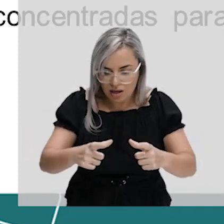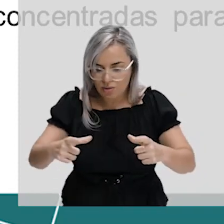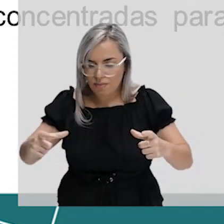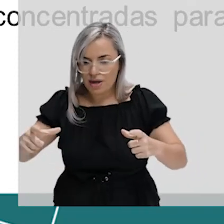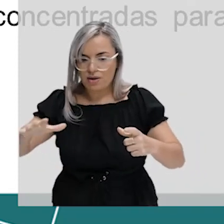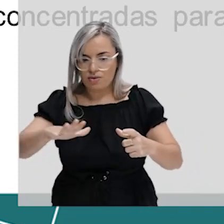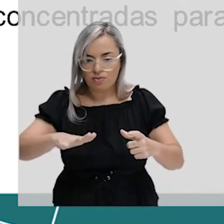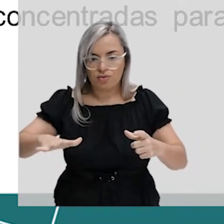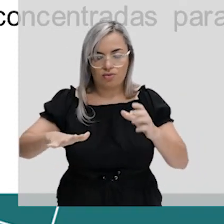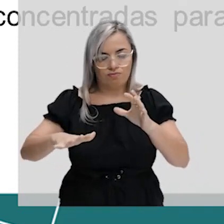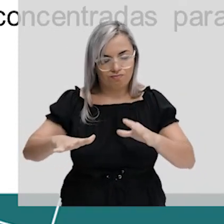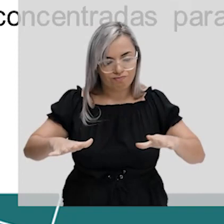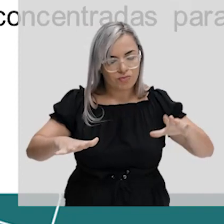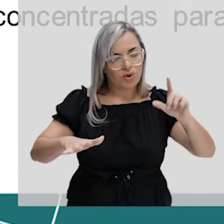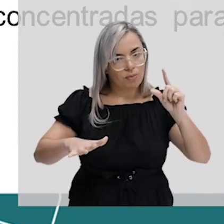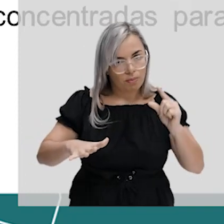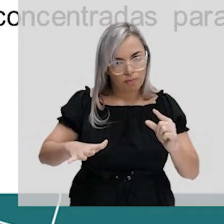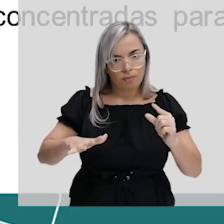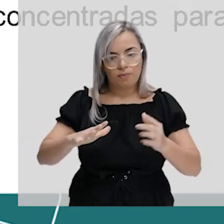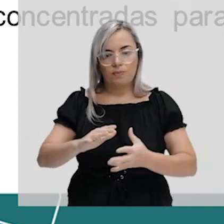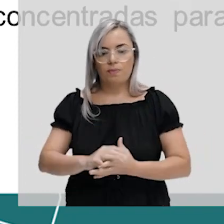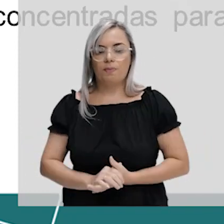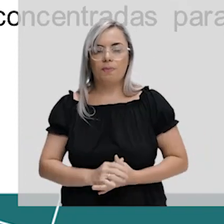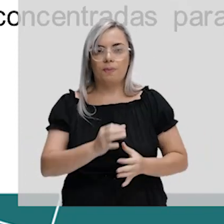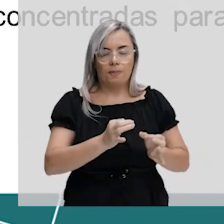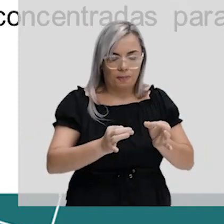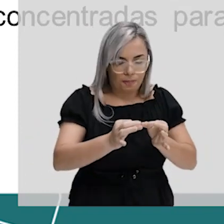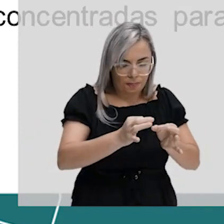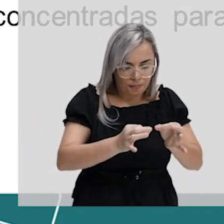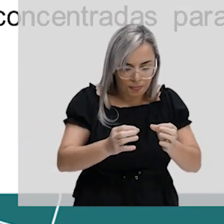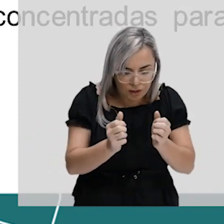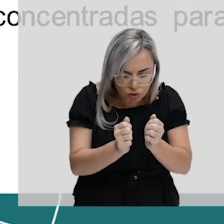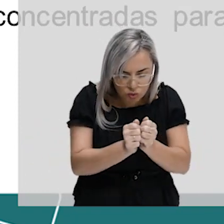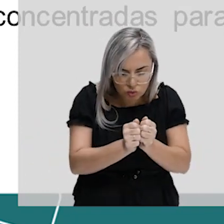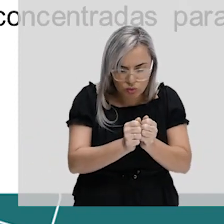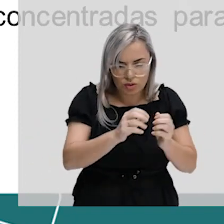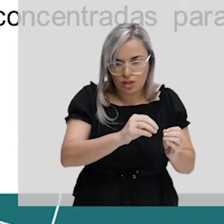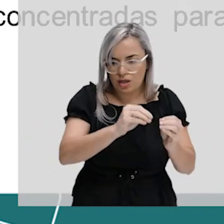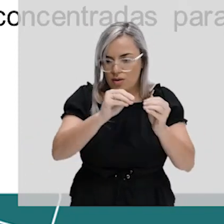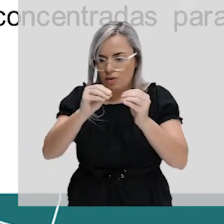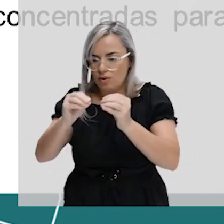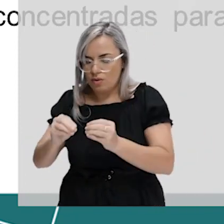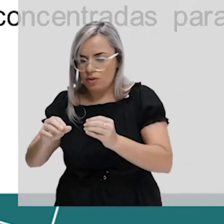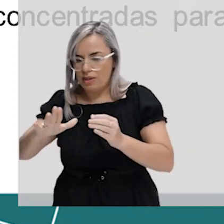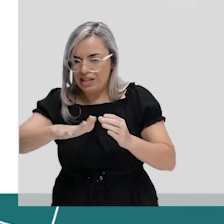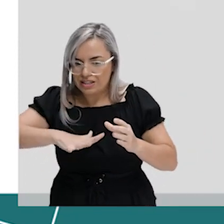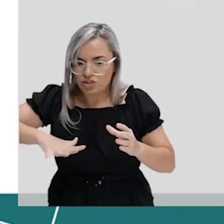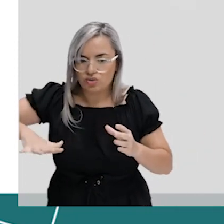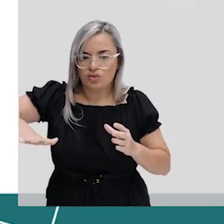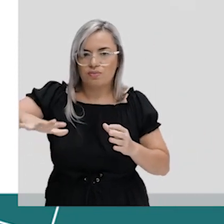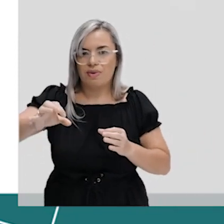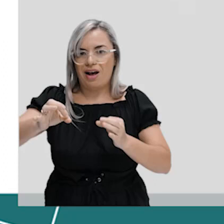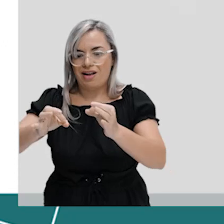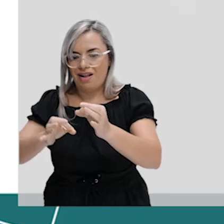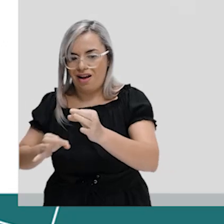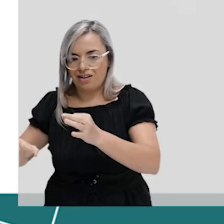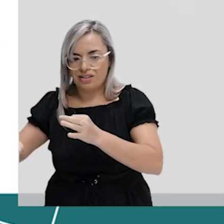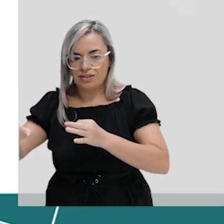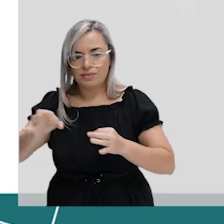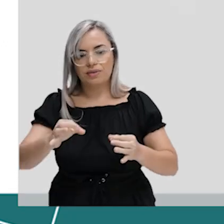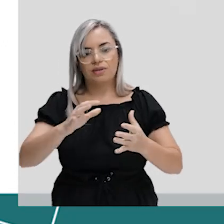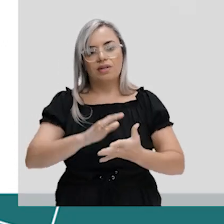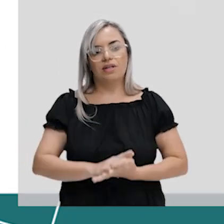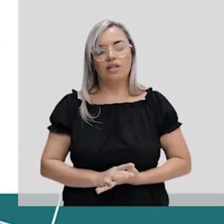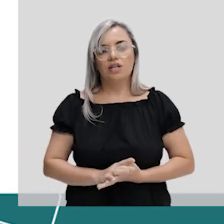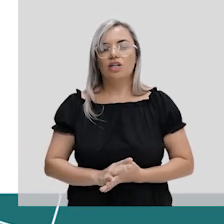partículas de onde elas estão mais concentradas para onde estão menos concentradas. Na facilitada tem que ter a ajuda